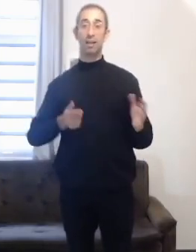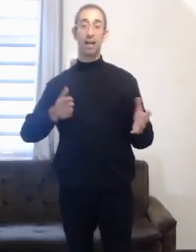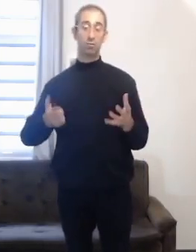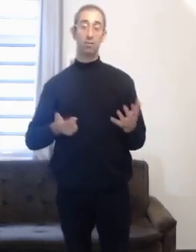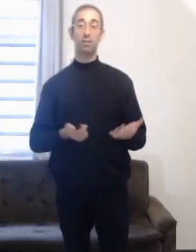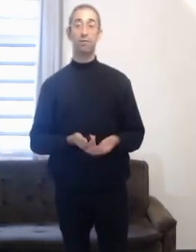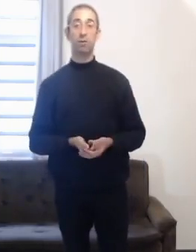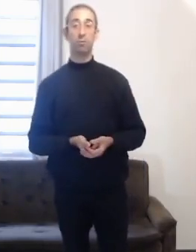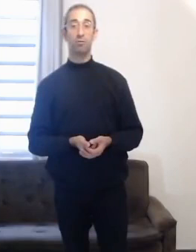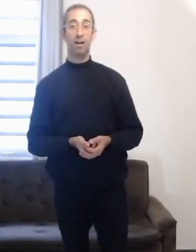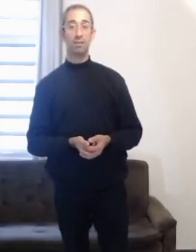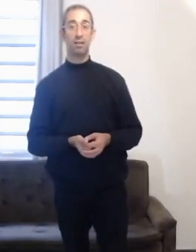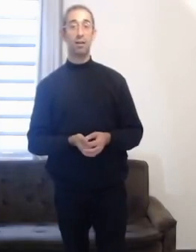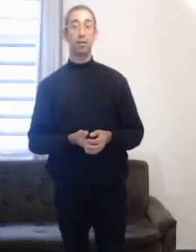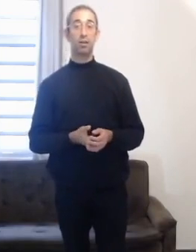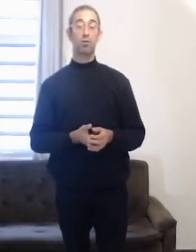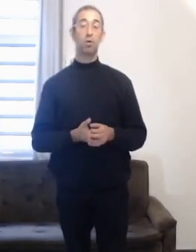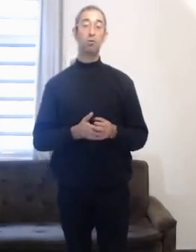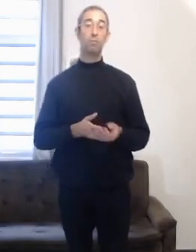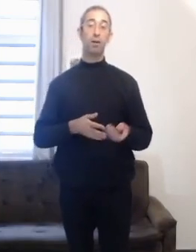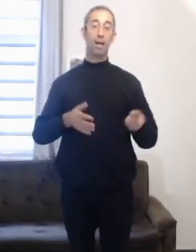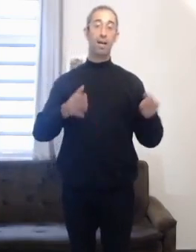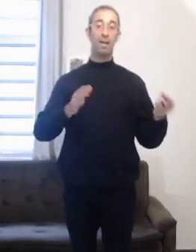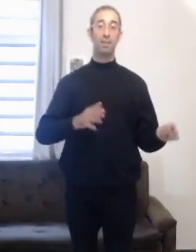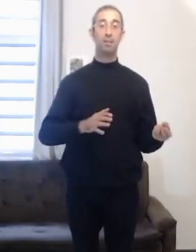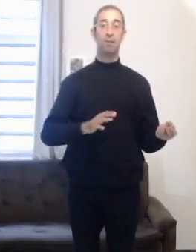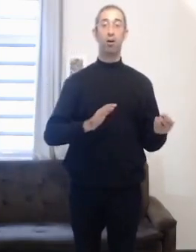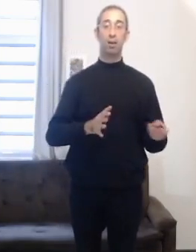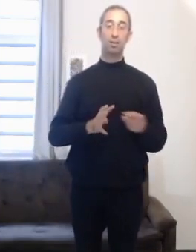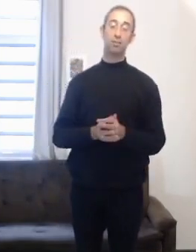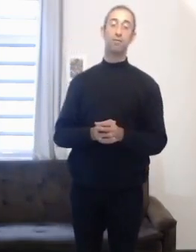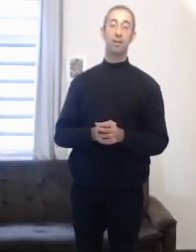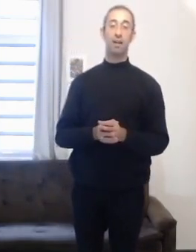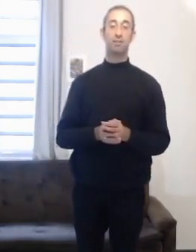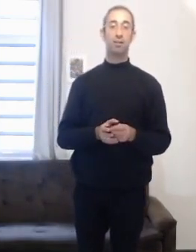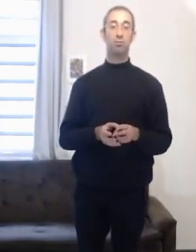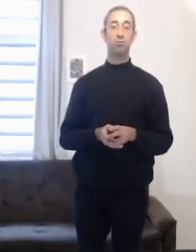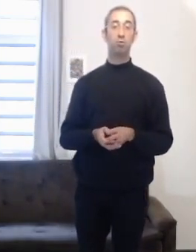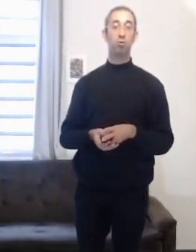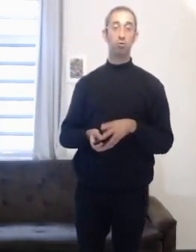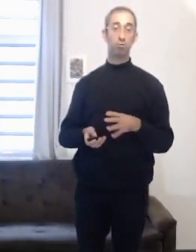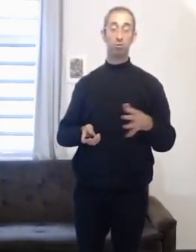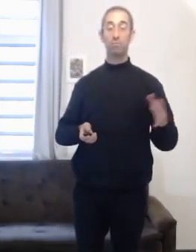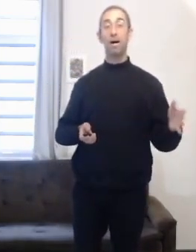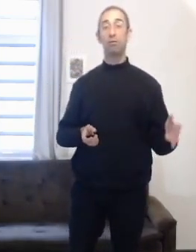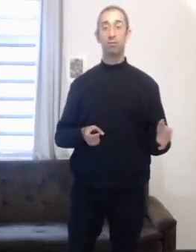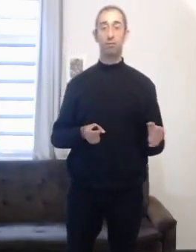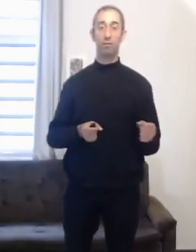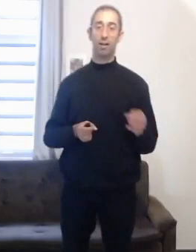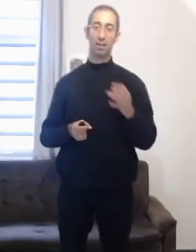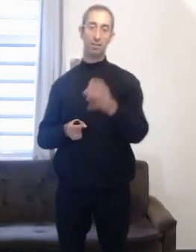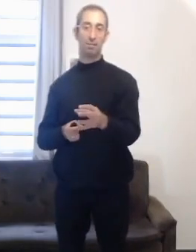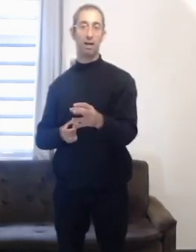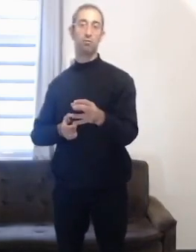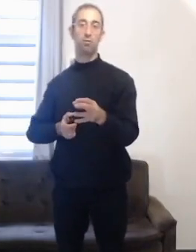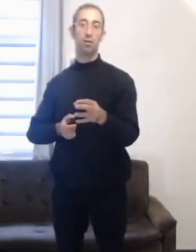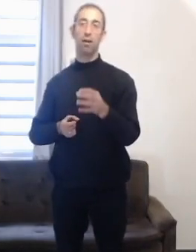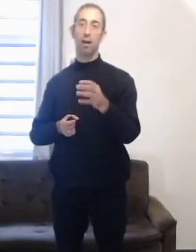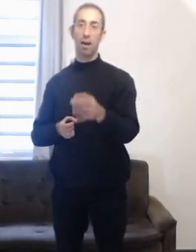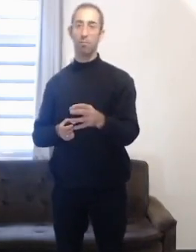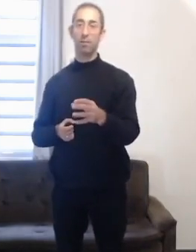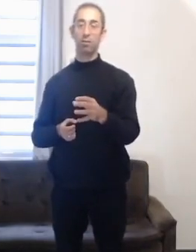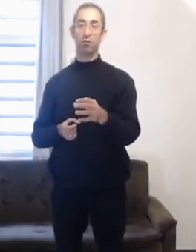E as relações entre fenômenos, falar assim, que quanto maior a renda, maior é a gentrificação em um conjunto de bairros. Você vai ver, nesse